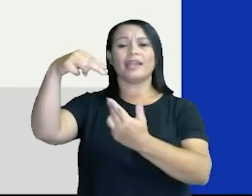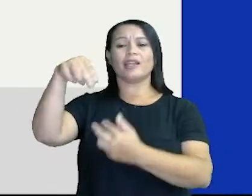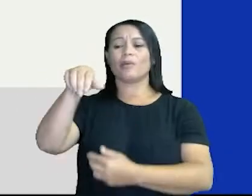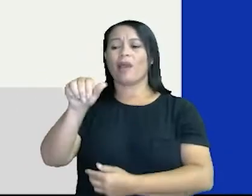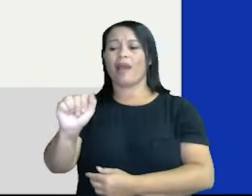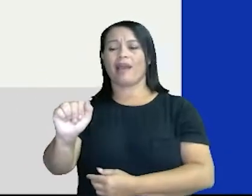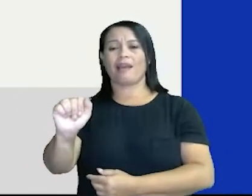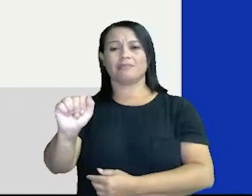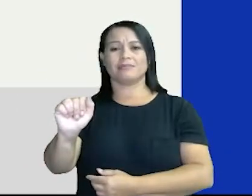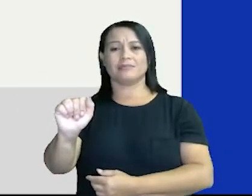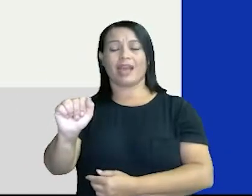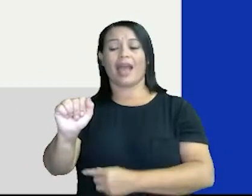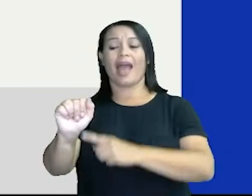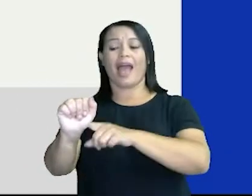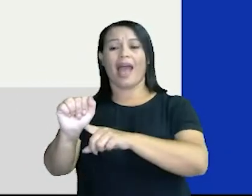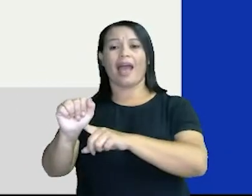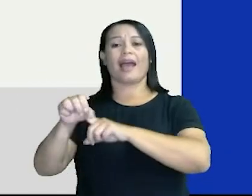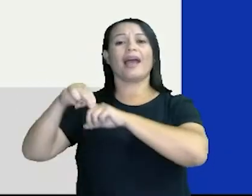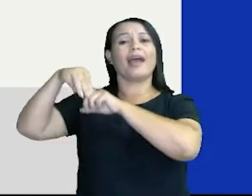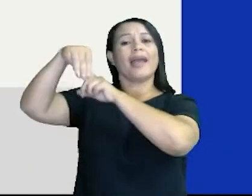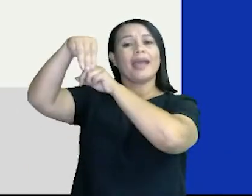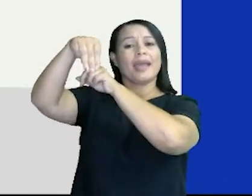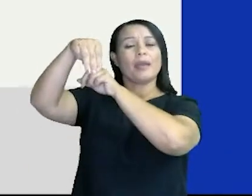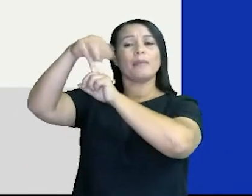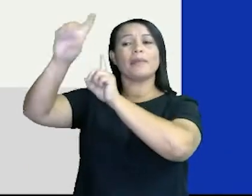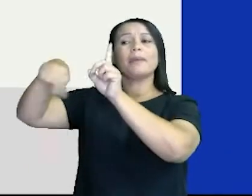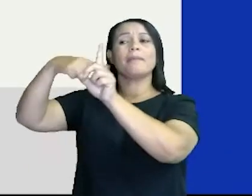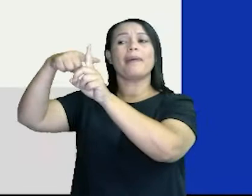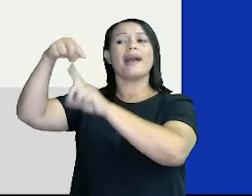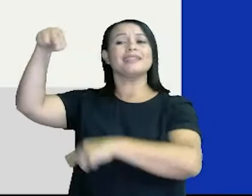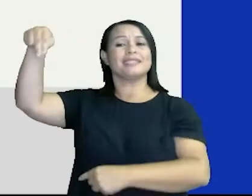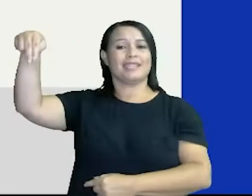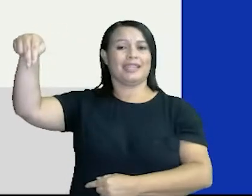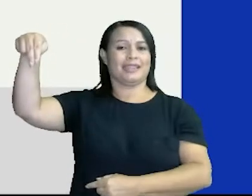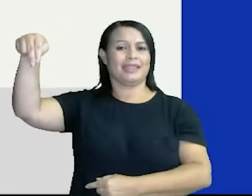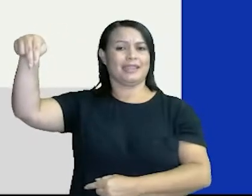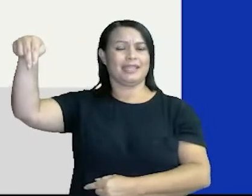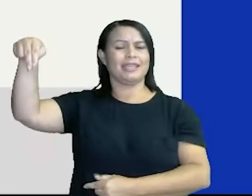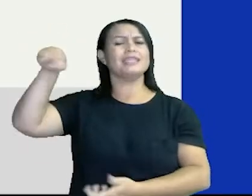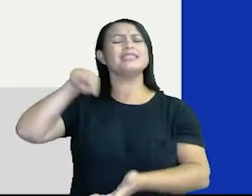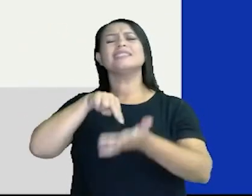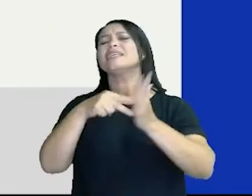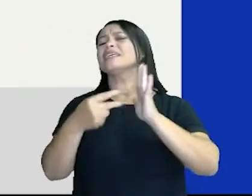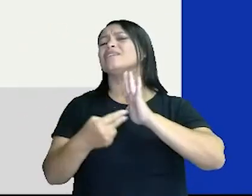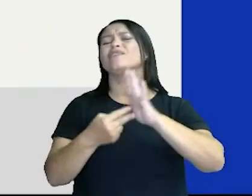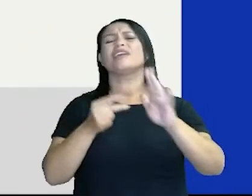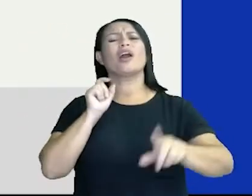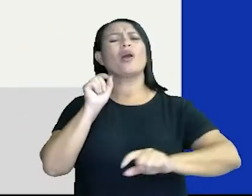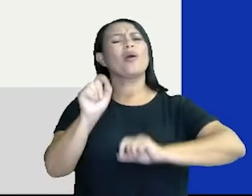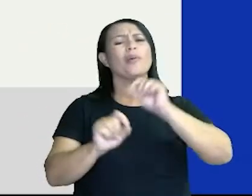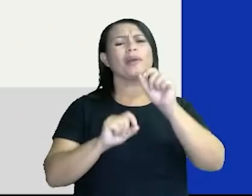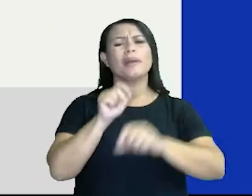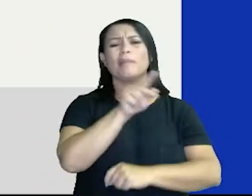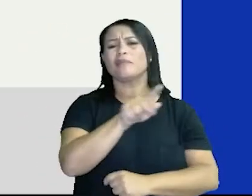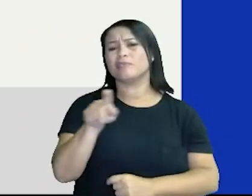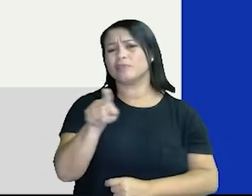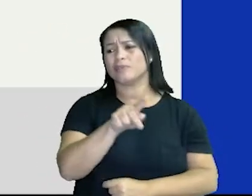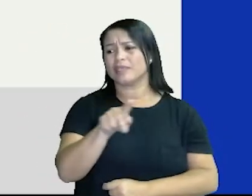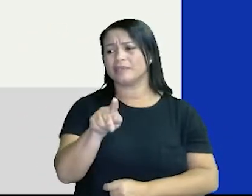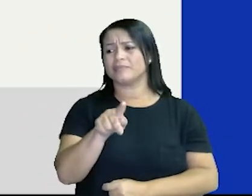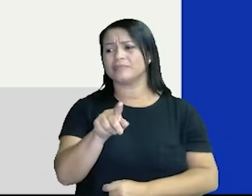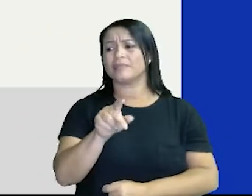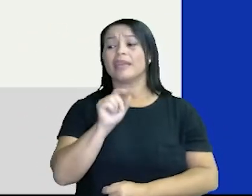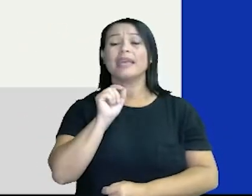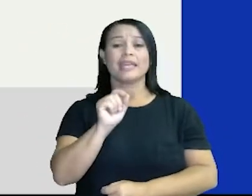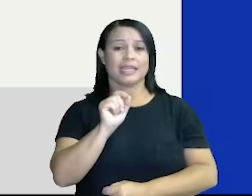é igual a é levado a m + Zene Isso quer dizer o que professora